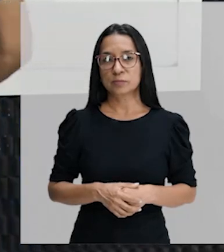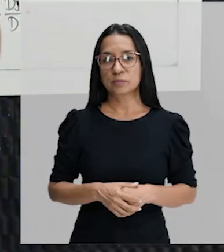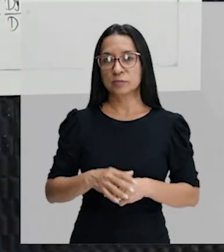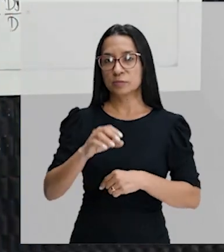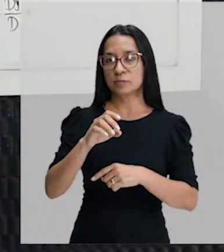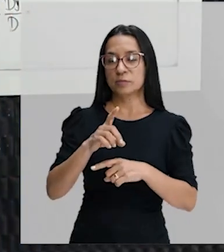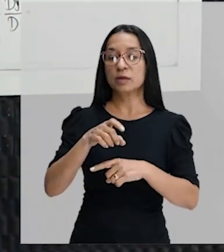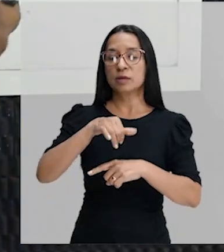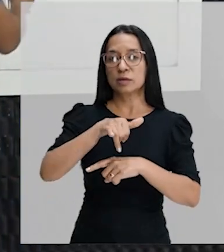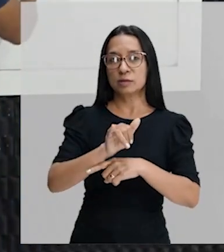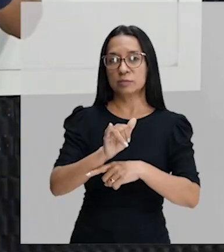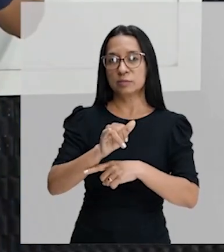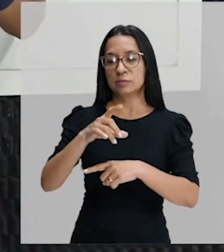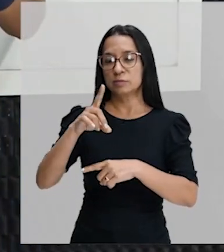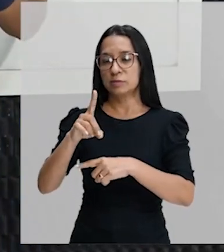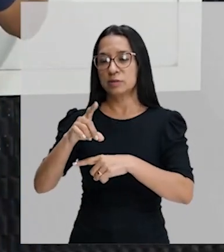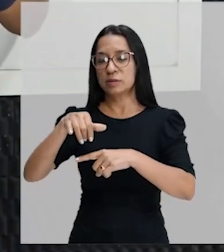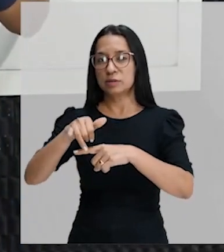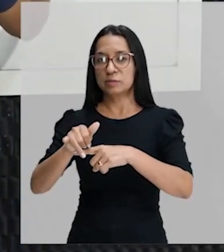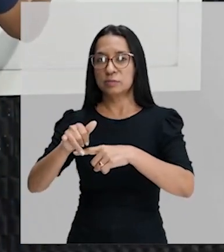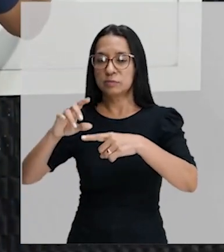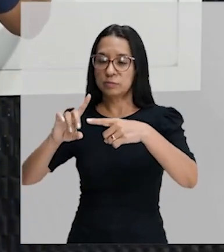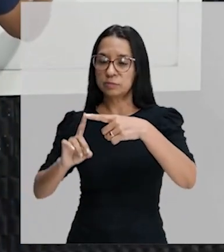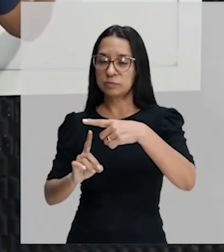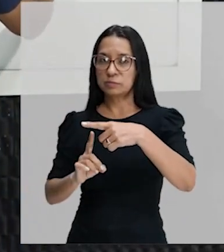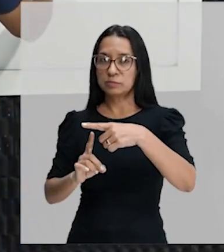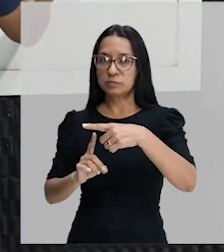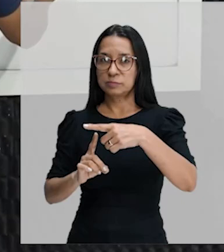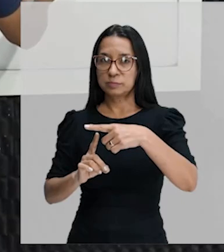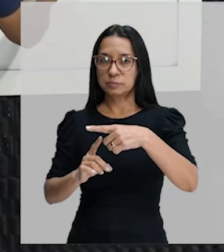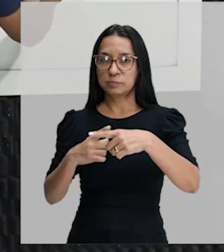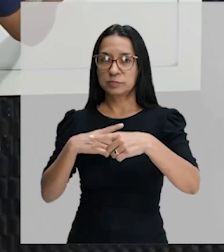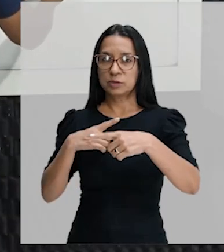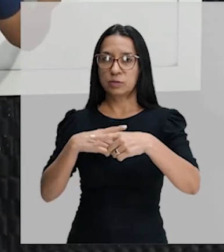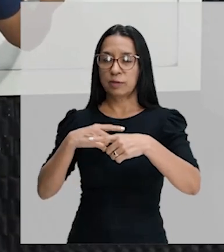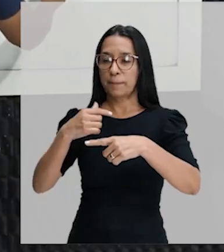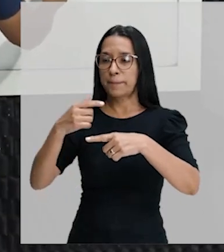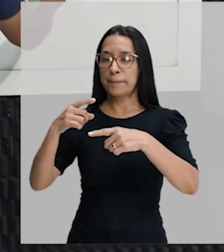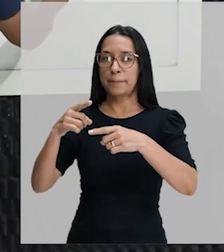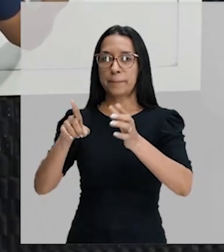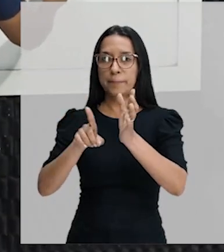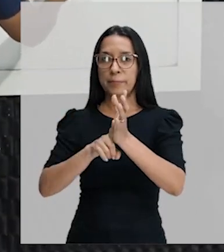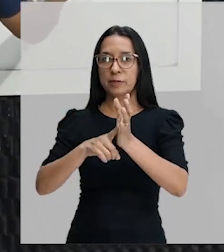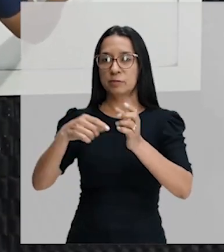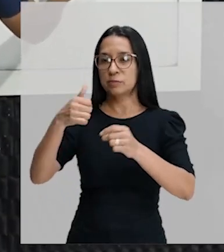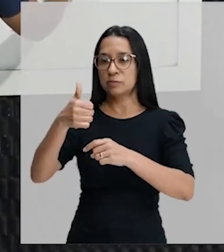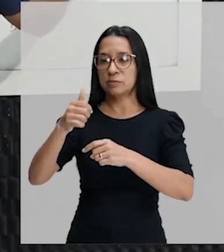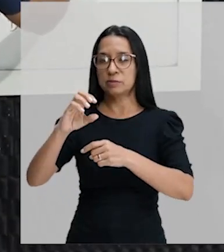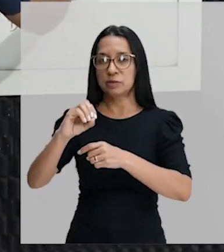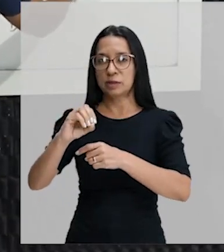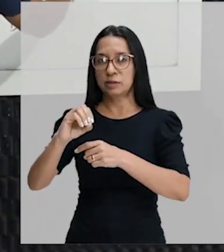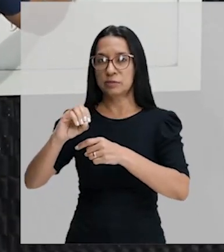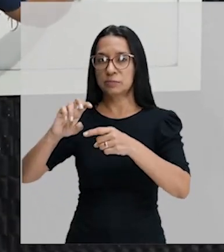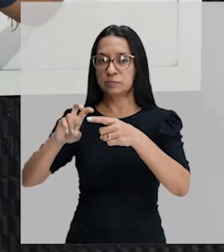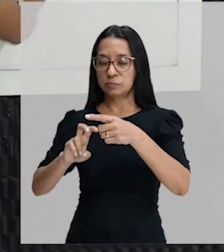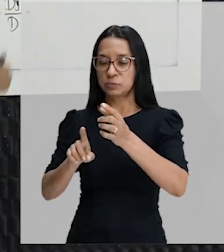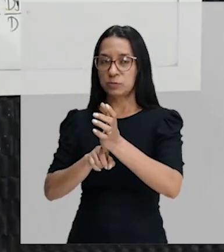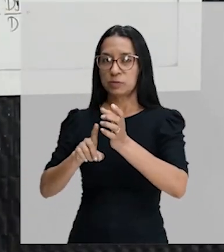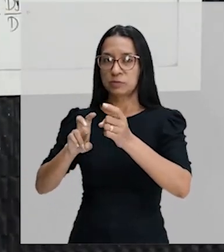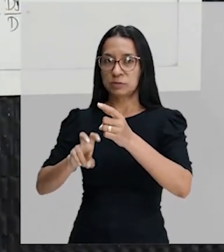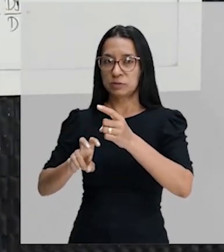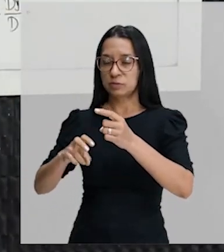Então você vai ter aqui, ó, menos 10 dividido por menos 5. Isso aqui dá